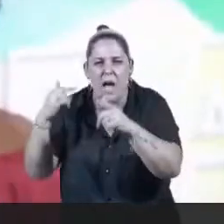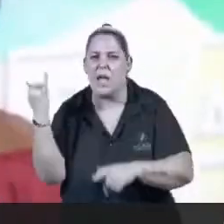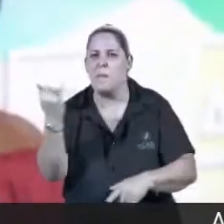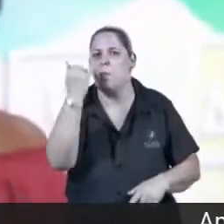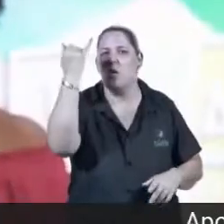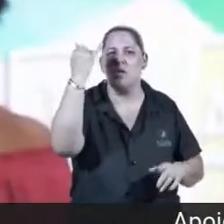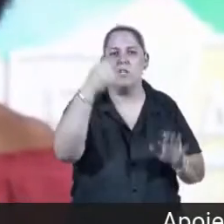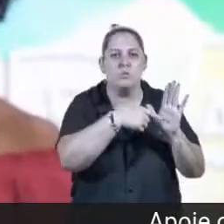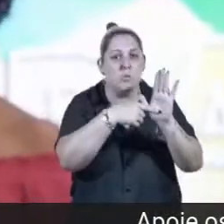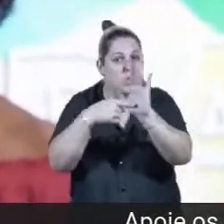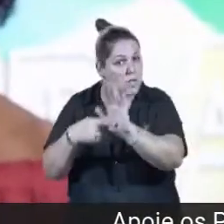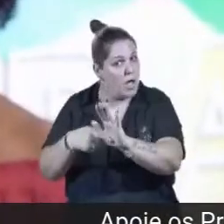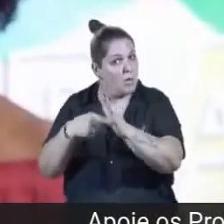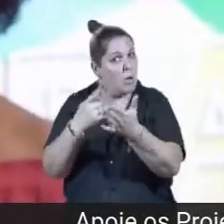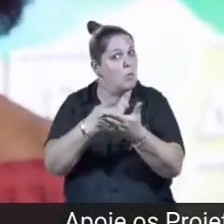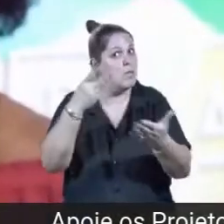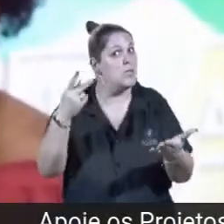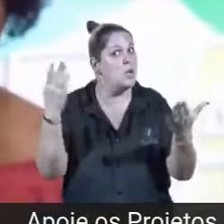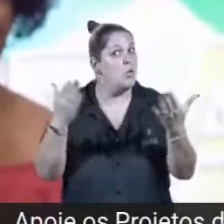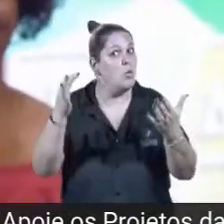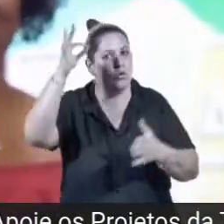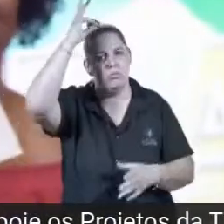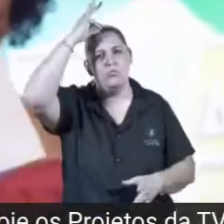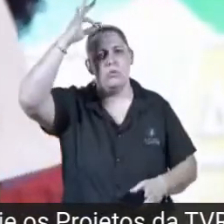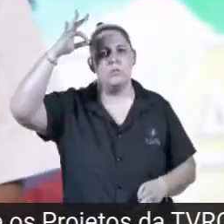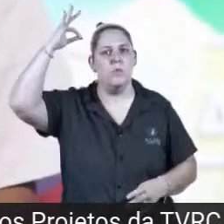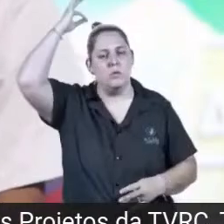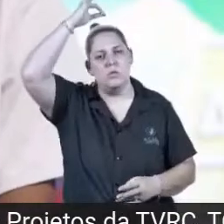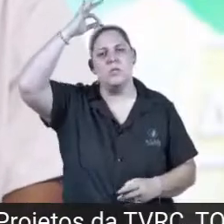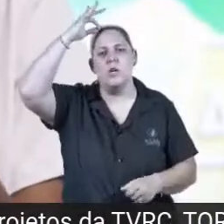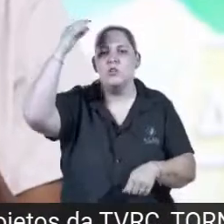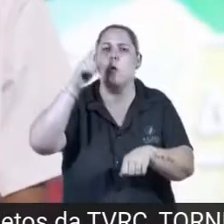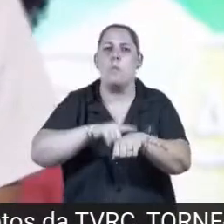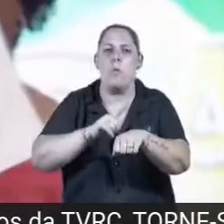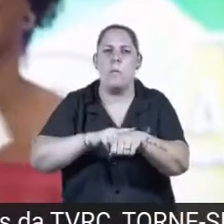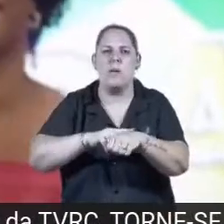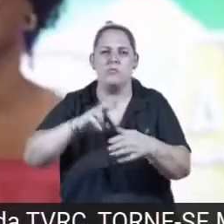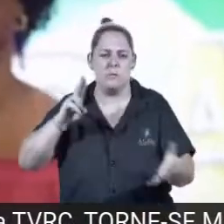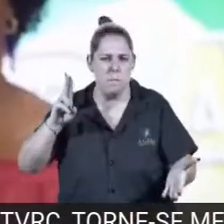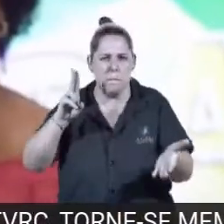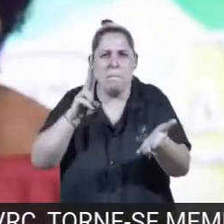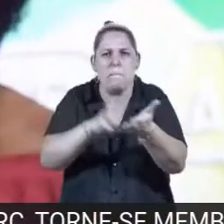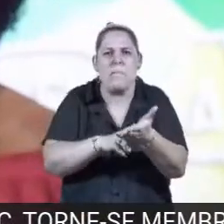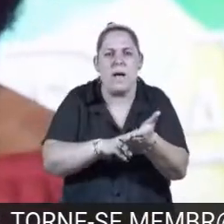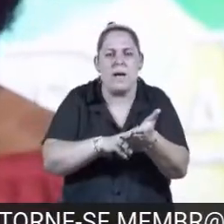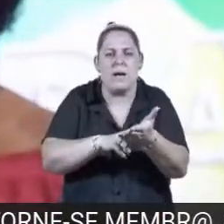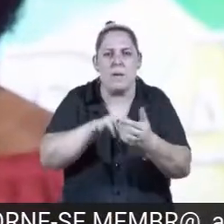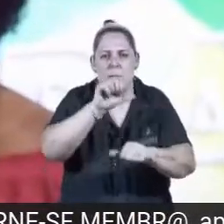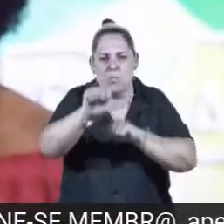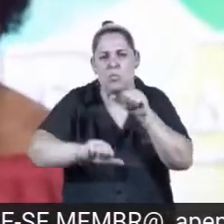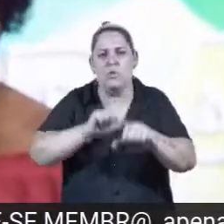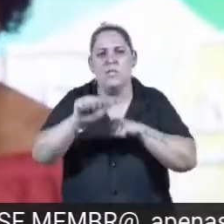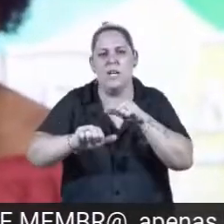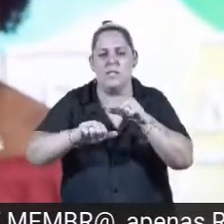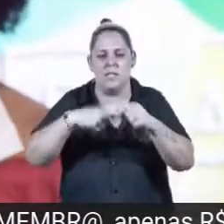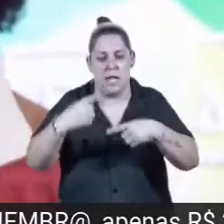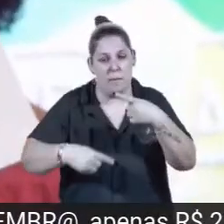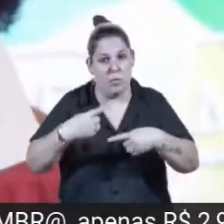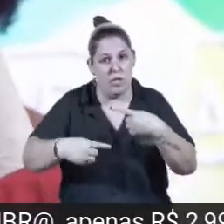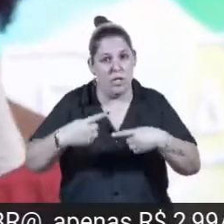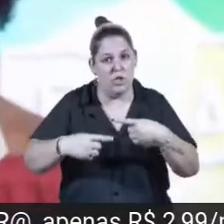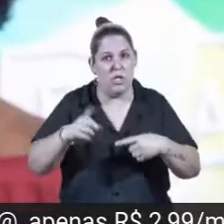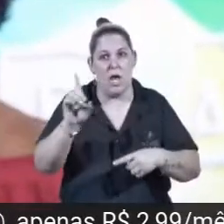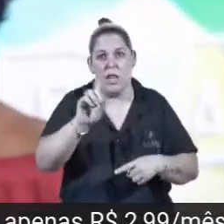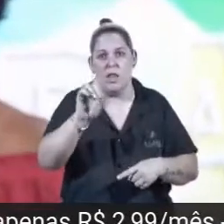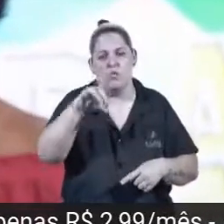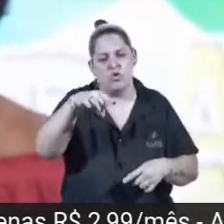que está acontecendo hoje aqui no Espírito Santo, né, é o momento que marca a mudança da política, não só aqui do Espírito Santo,